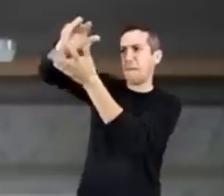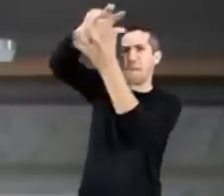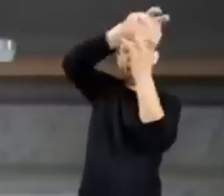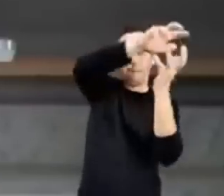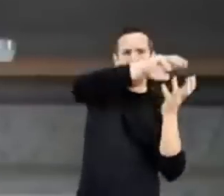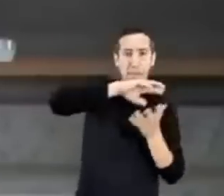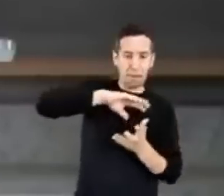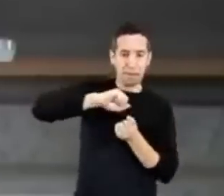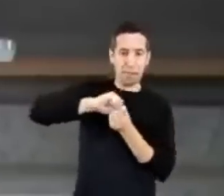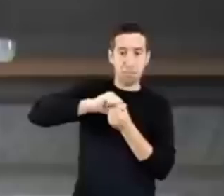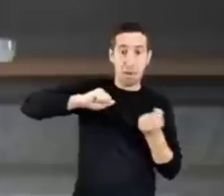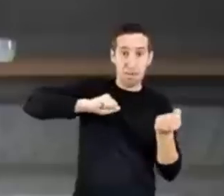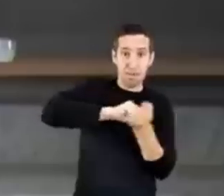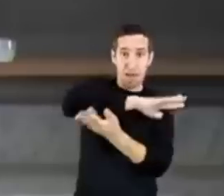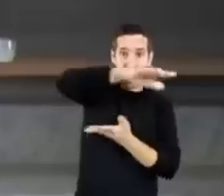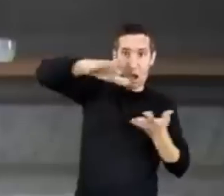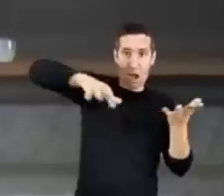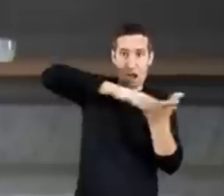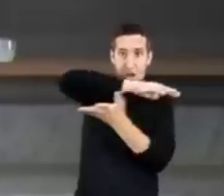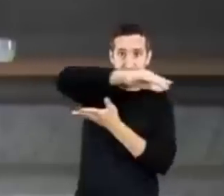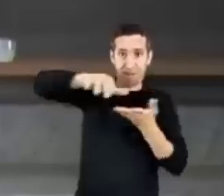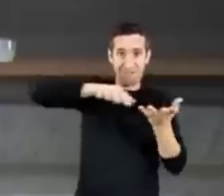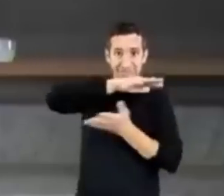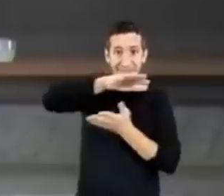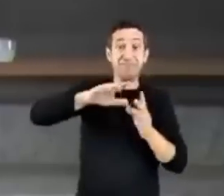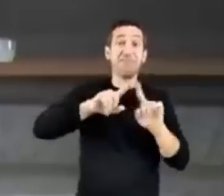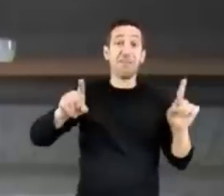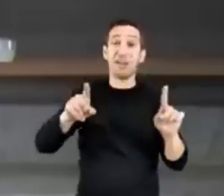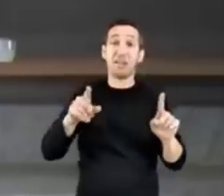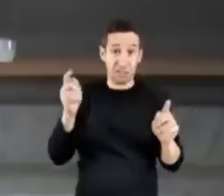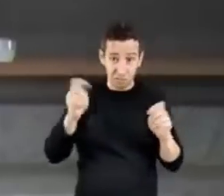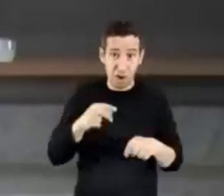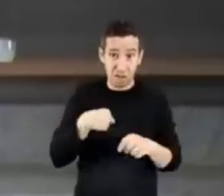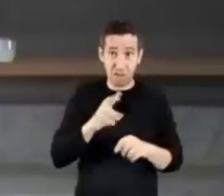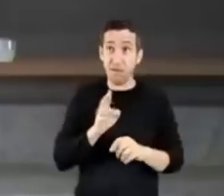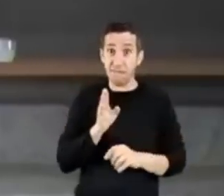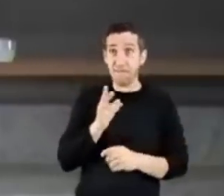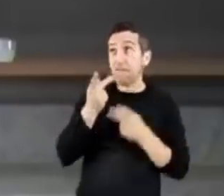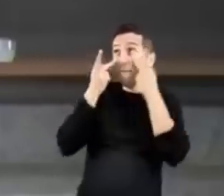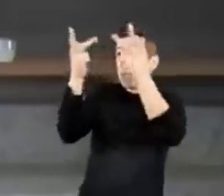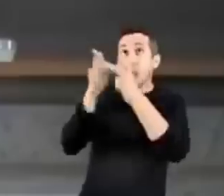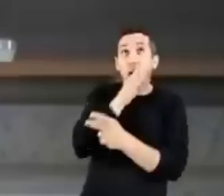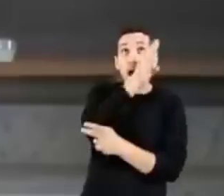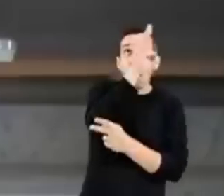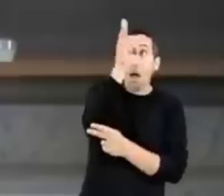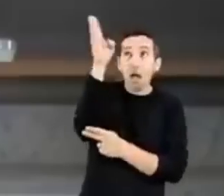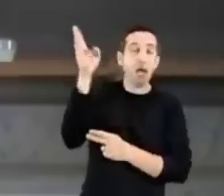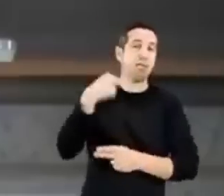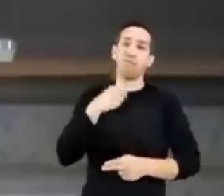gente não pode porque o pecado esse vírus do pecado nos aprisionou aqui Oi